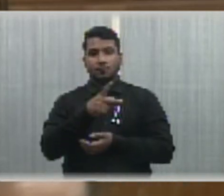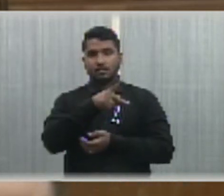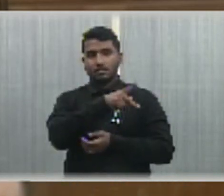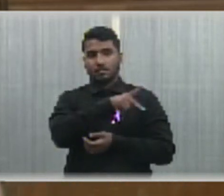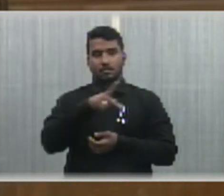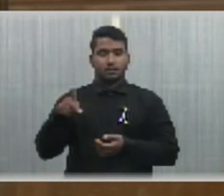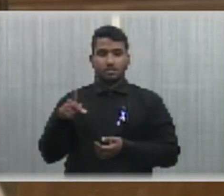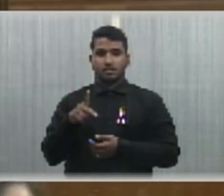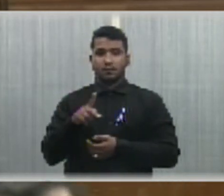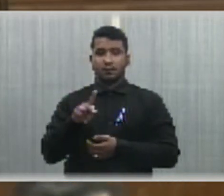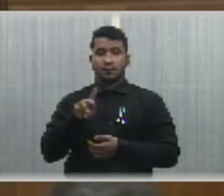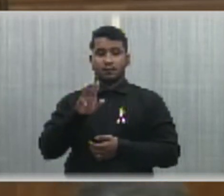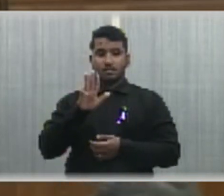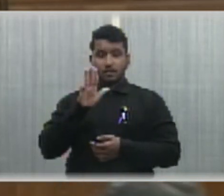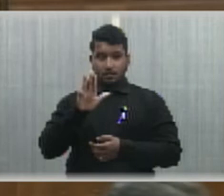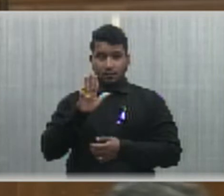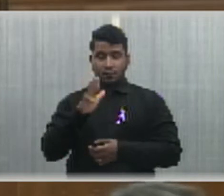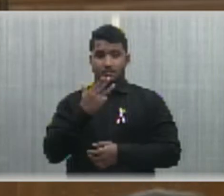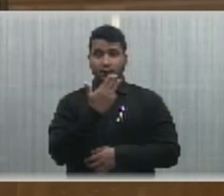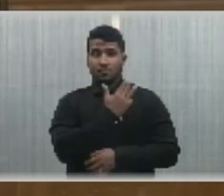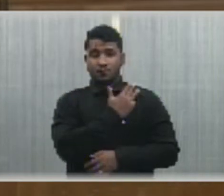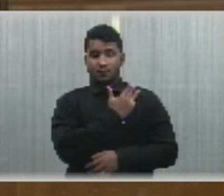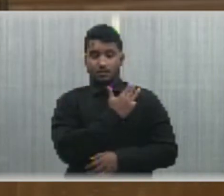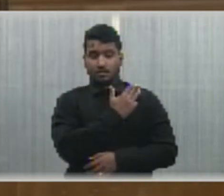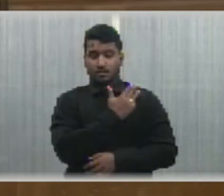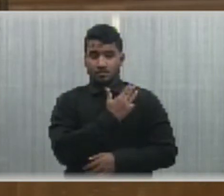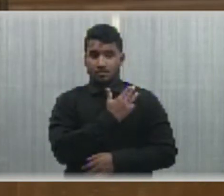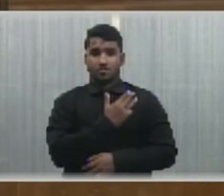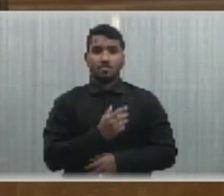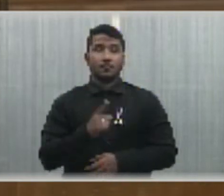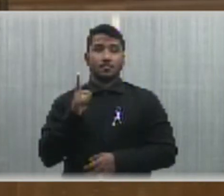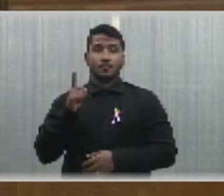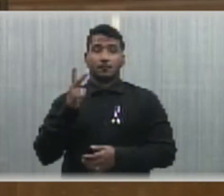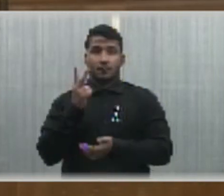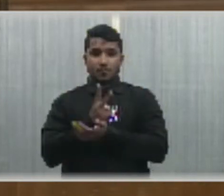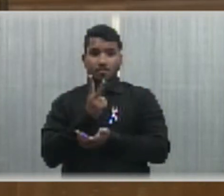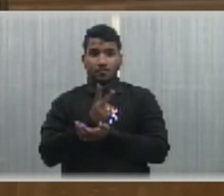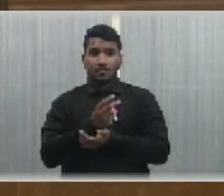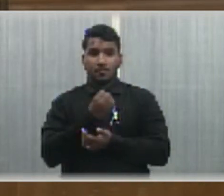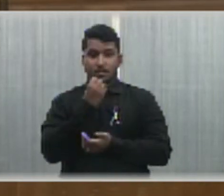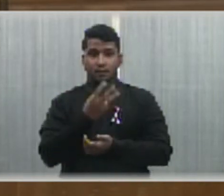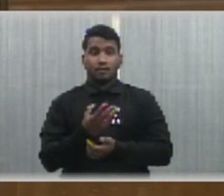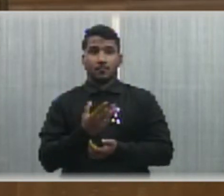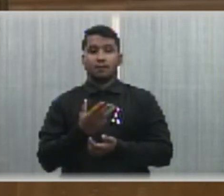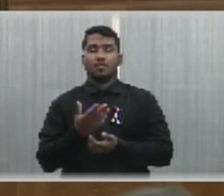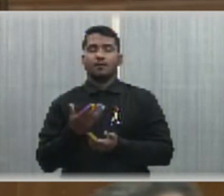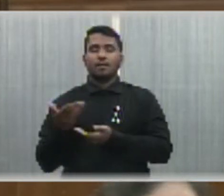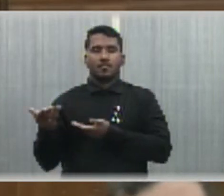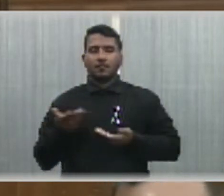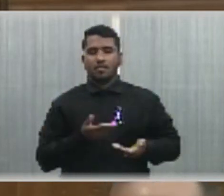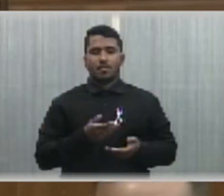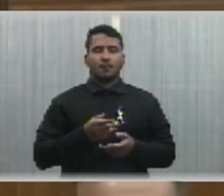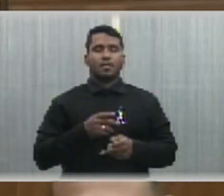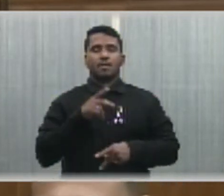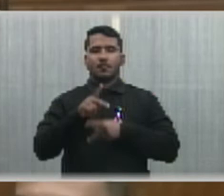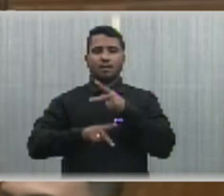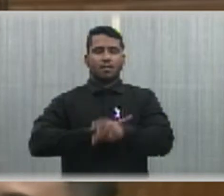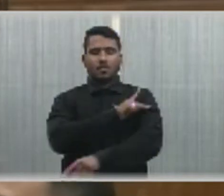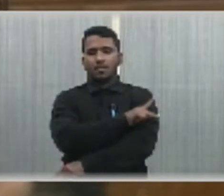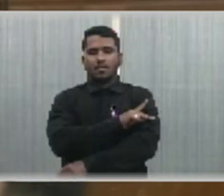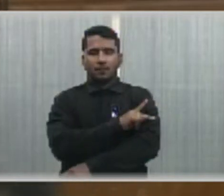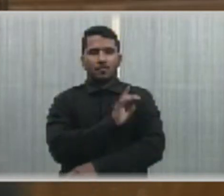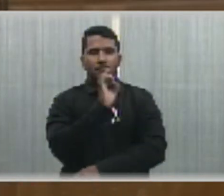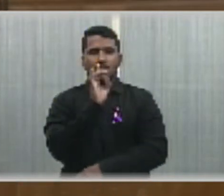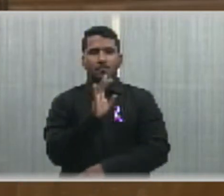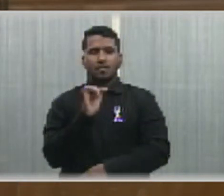Luiz Inácio Lula da Silva. Ele que sempre foi muito bem recebido pelos piauienses, pelas piauienses, não só